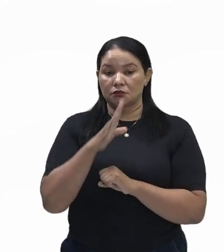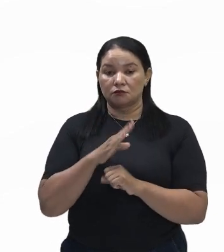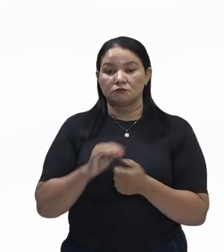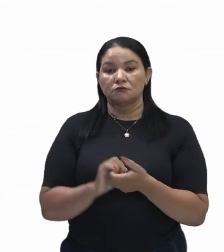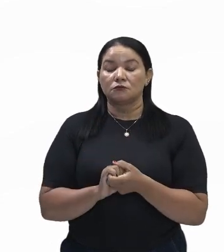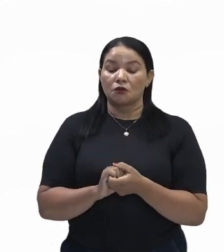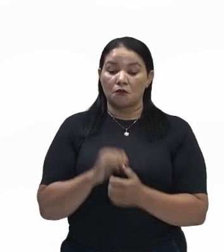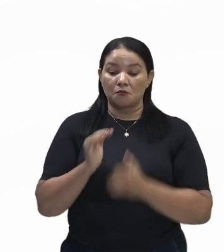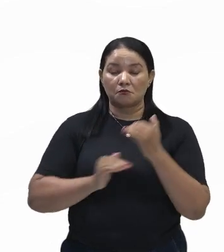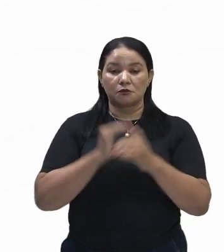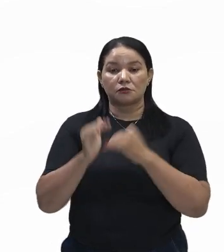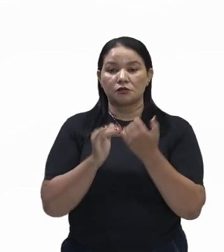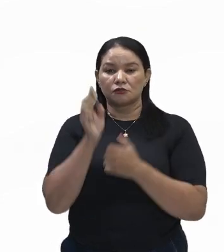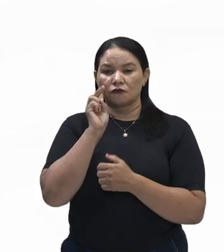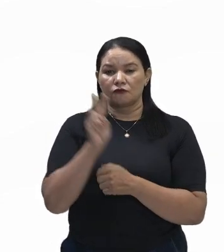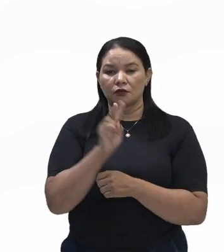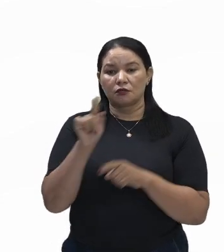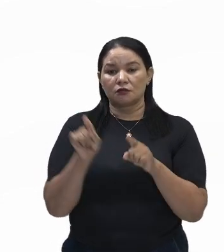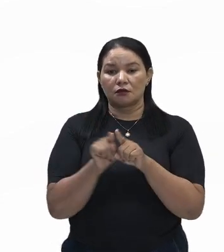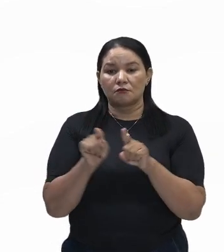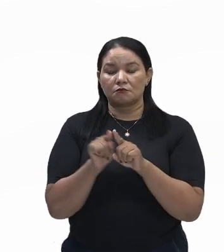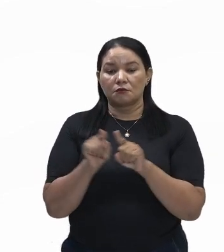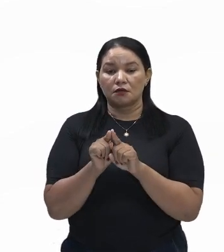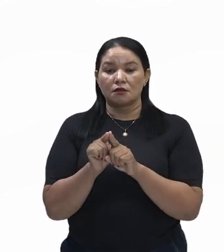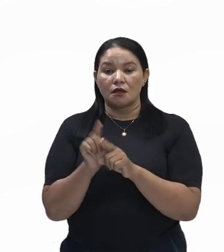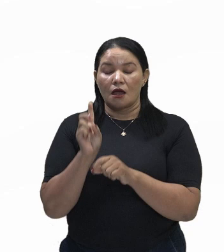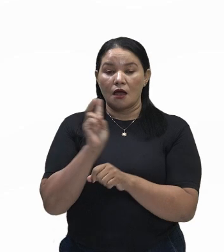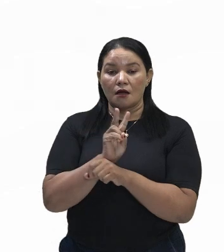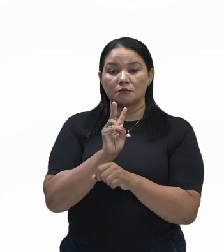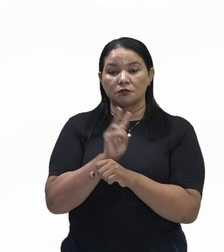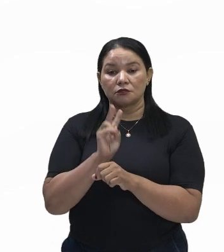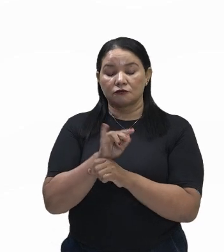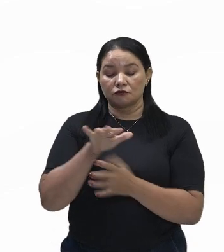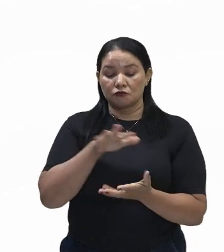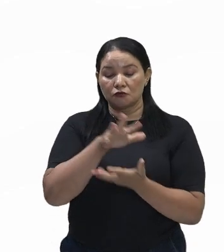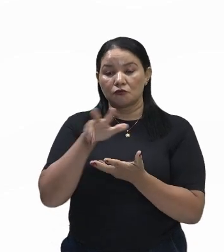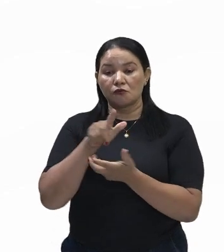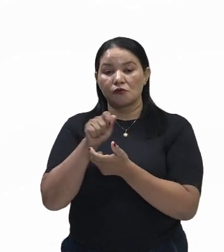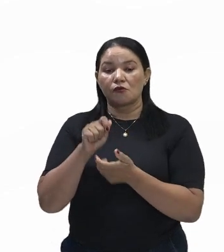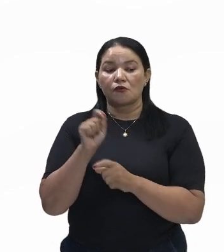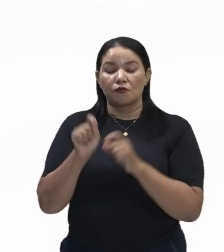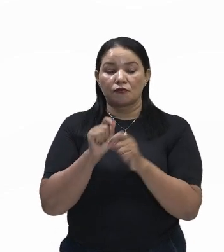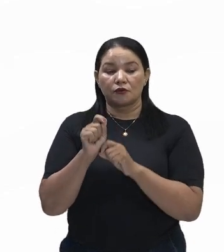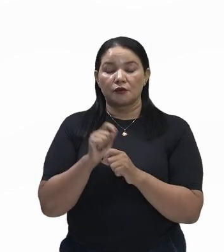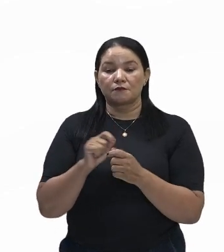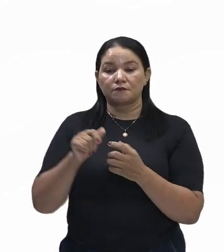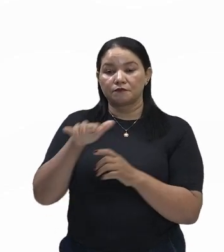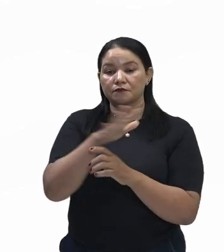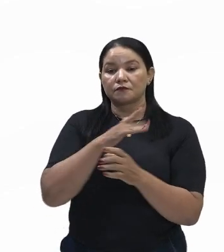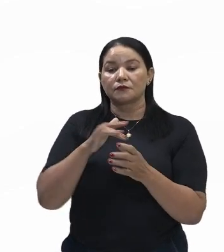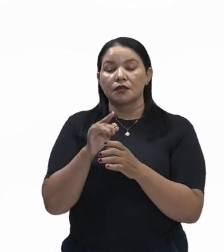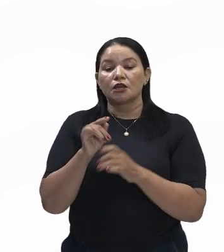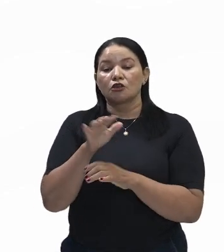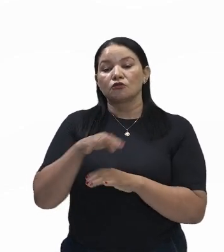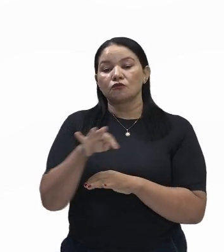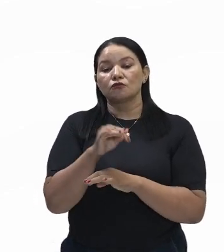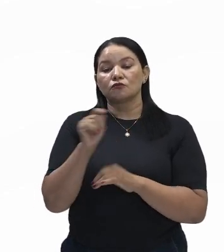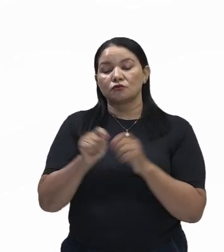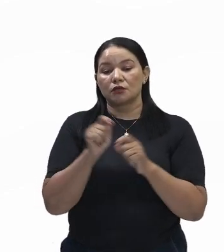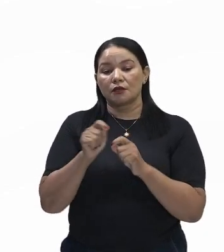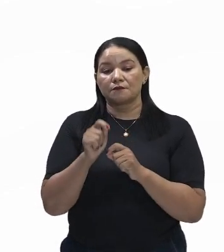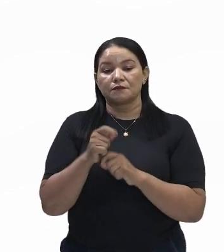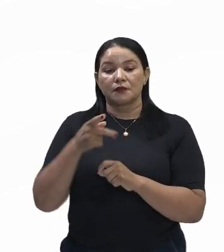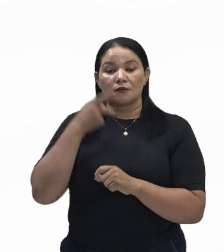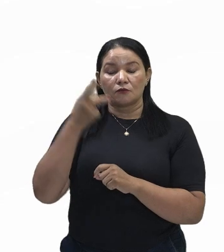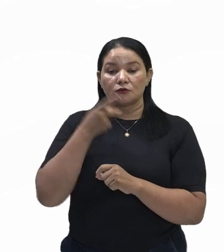vamos observar também a preservação ambiental, em que haverá as políticas de sustentabilidade com